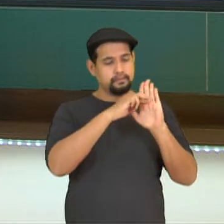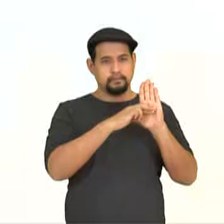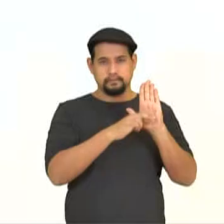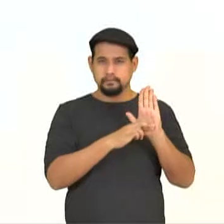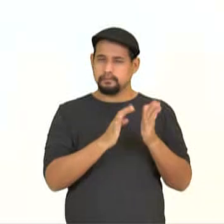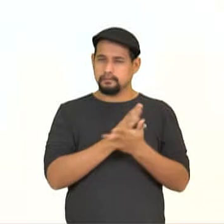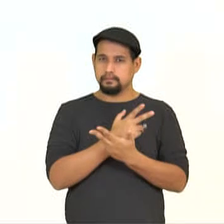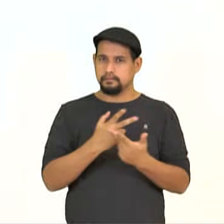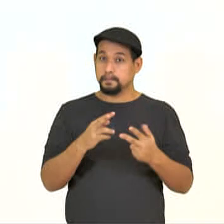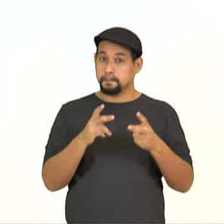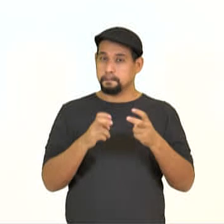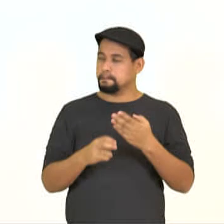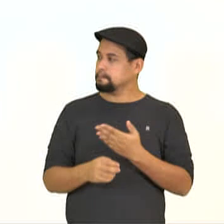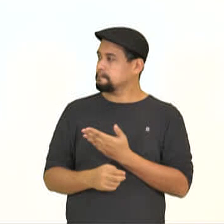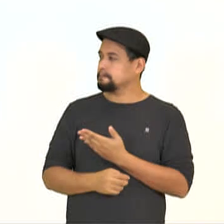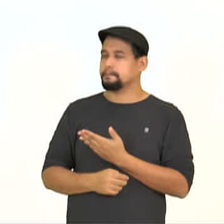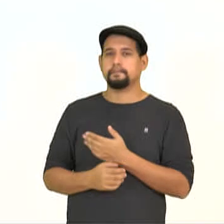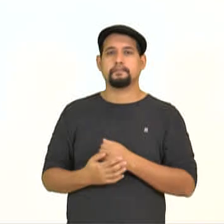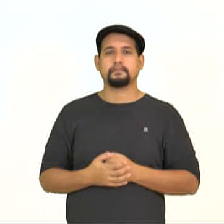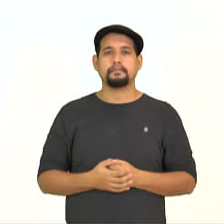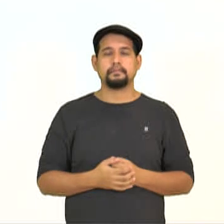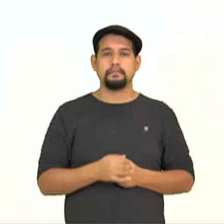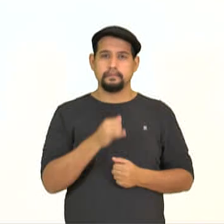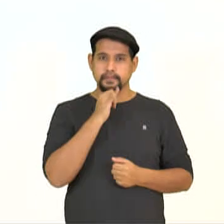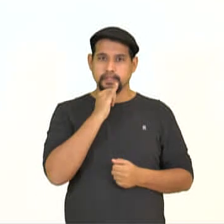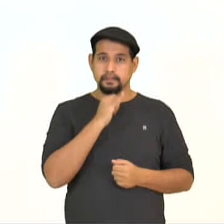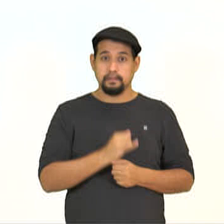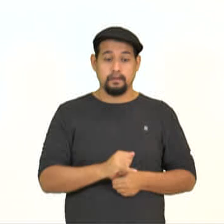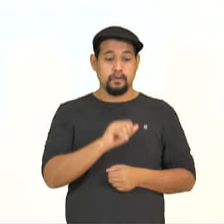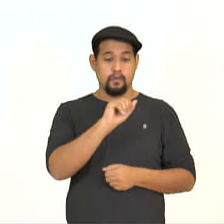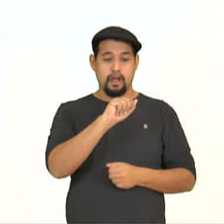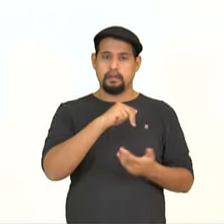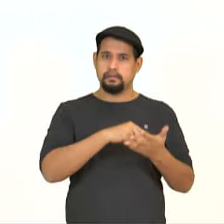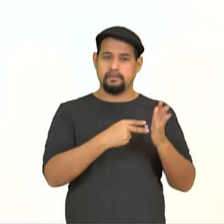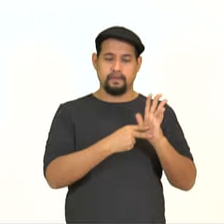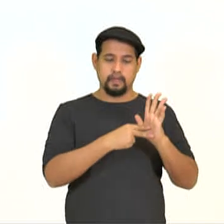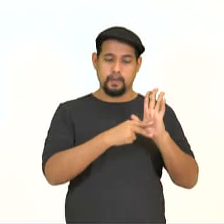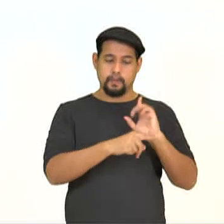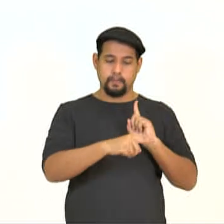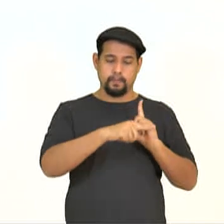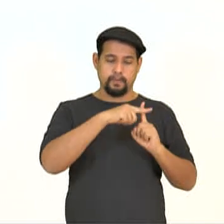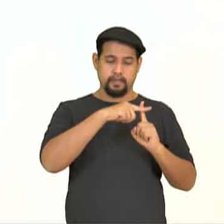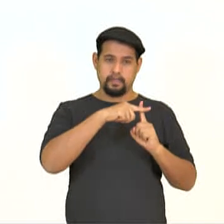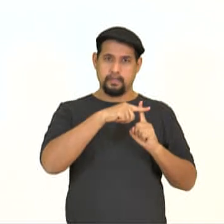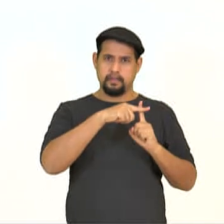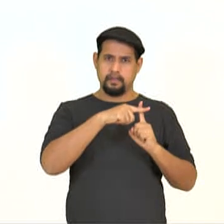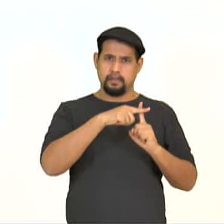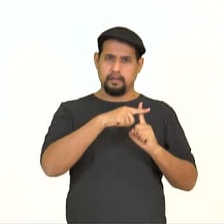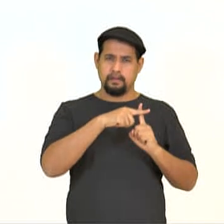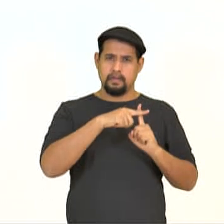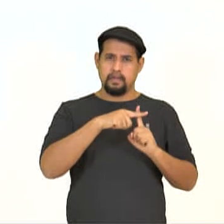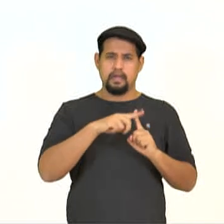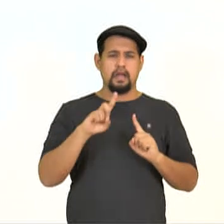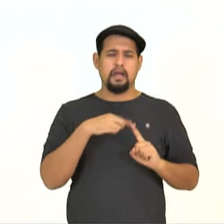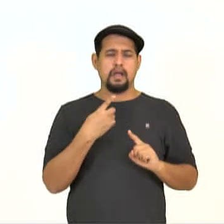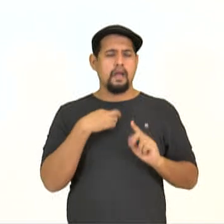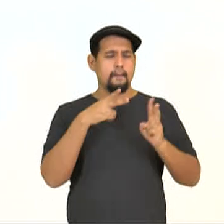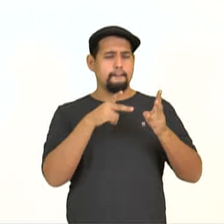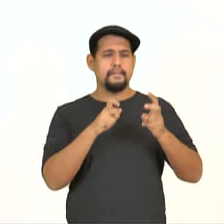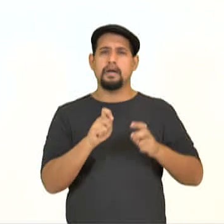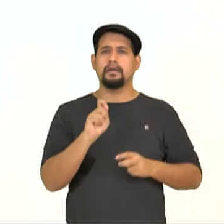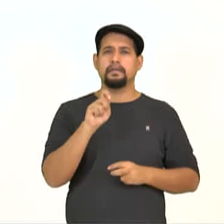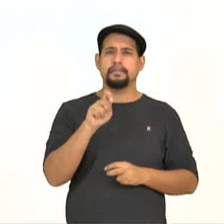comum? Então, veja bem, quando o coeficiente A for positivo, maior do que zero, o que a gente percebe,